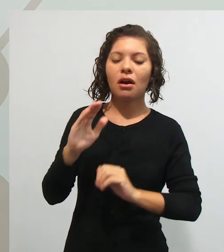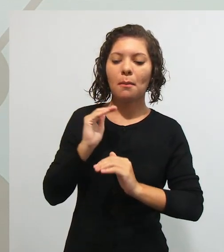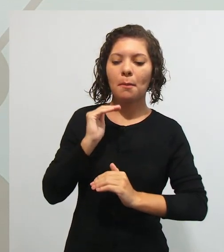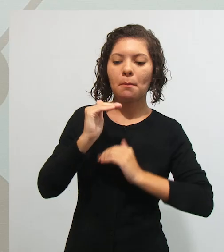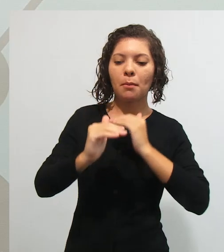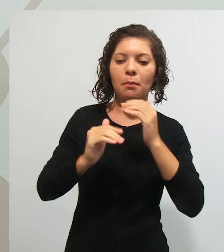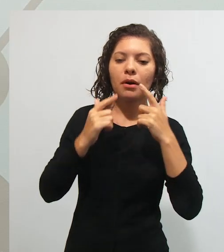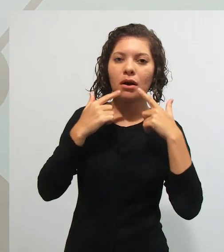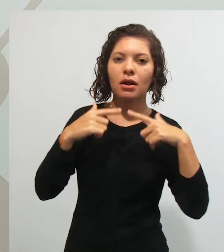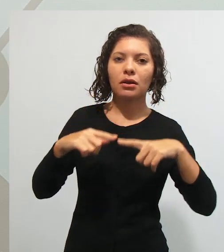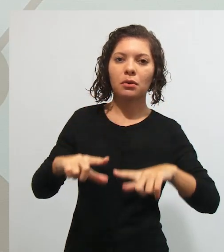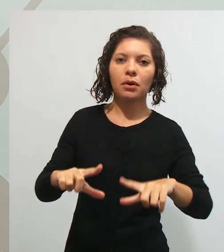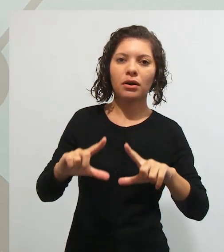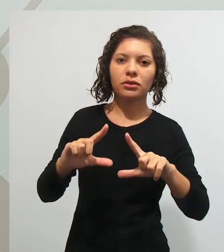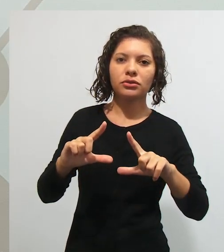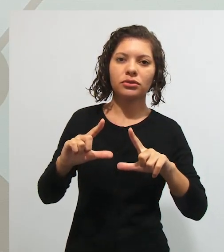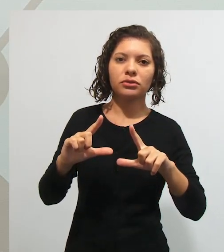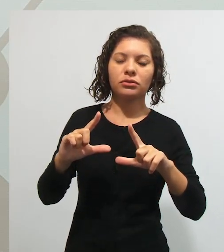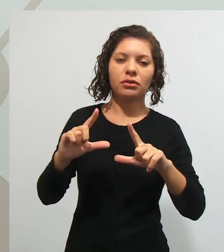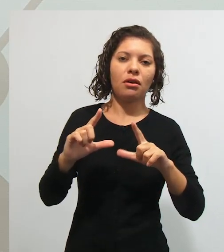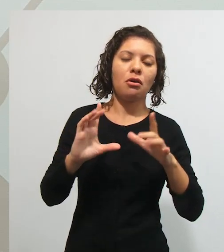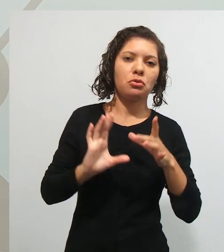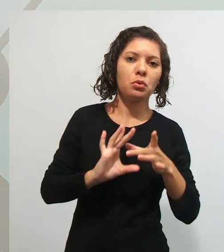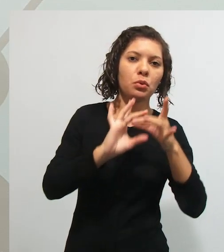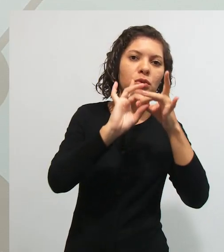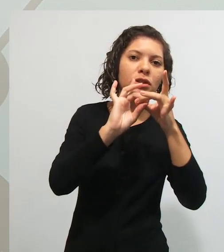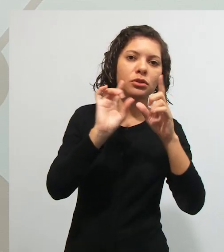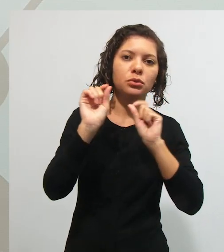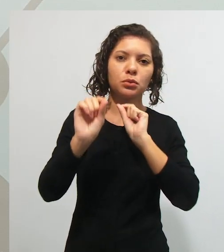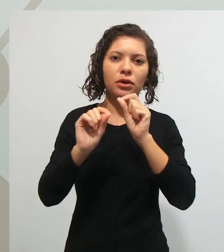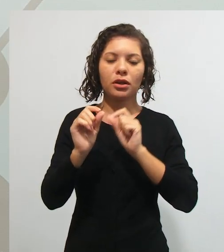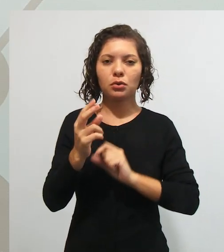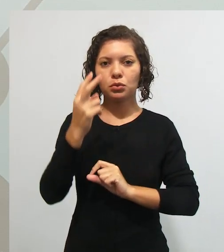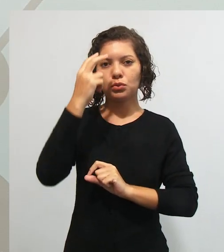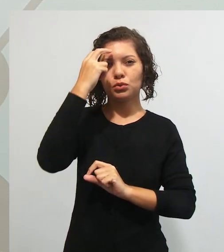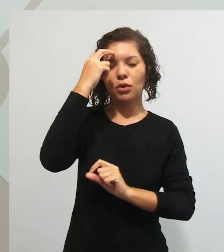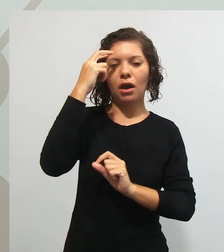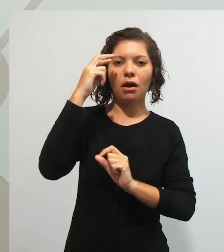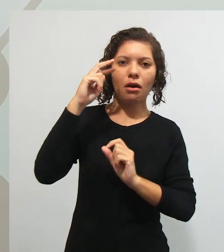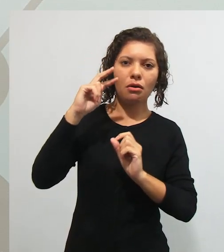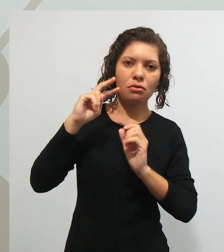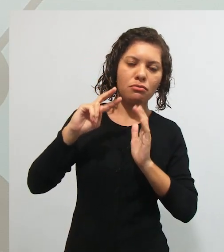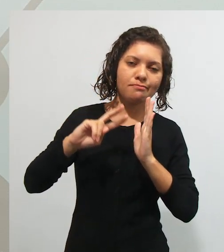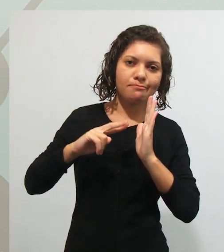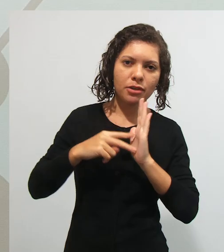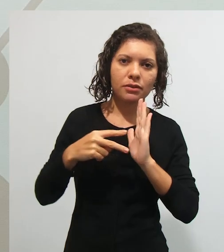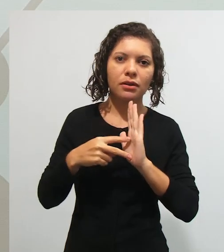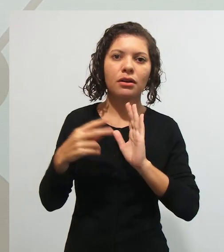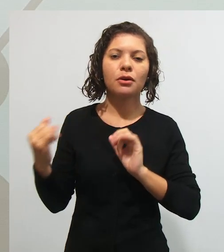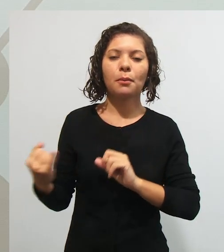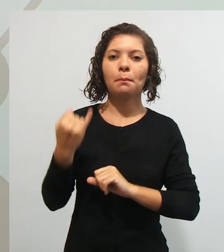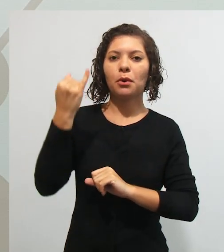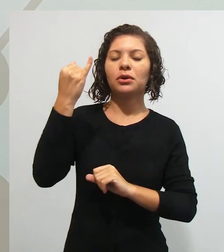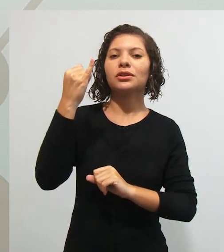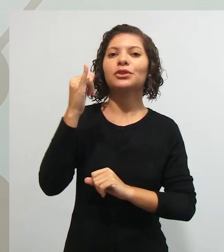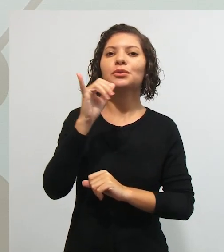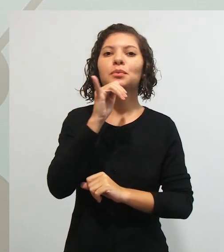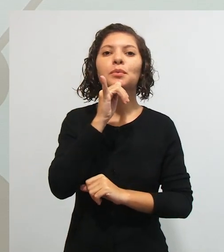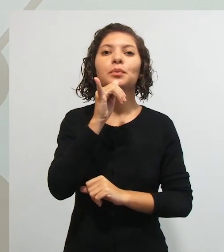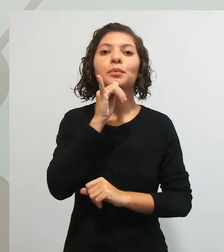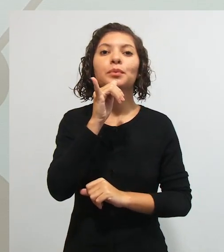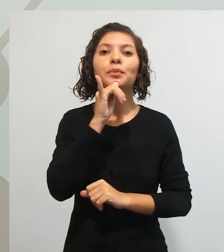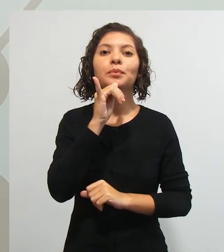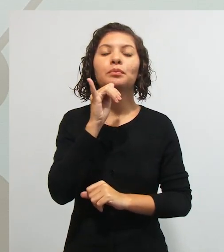inserida, que é um universo cultural, que é um universo significativo, né? Como o exemplo anterior,